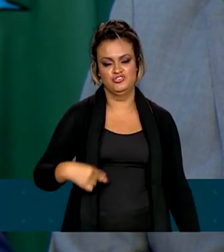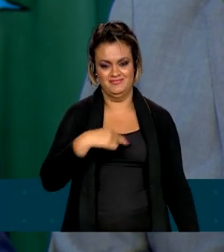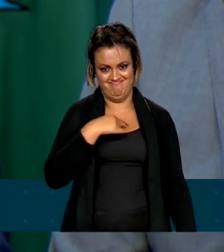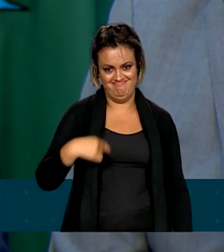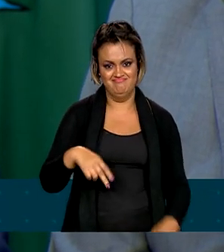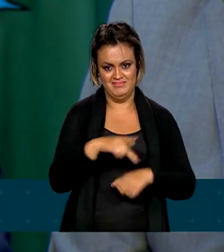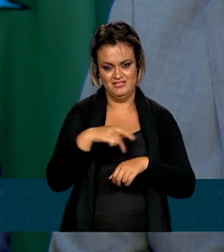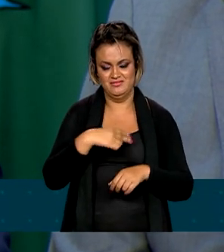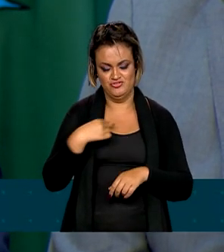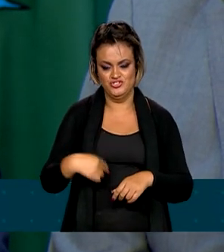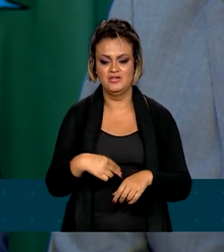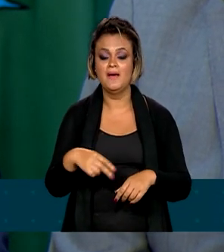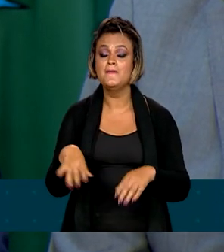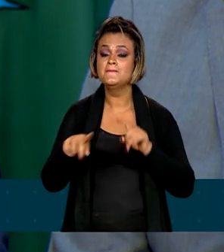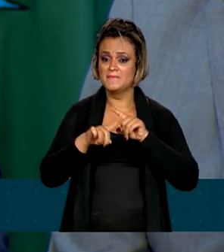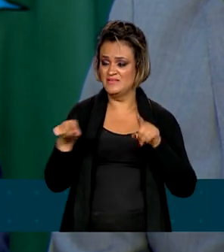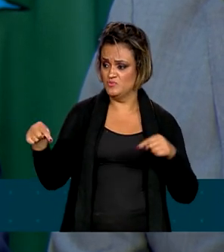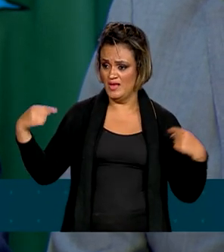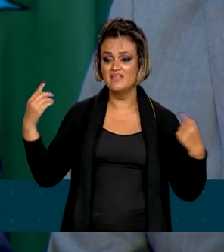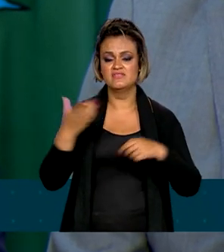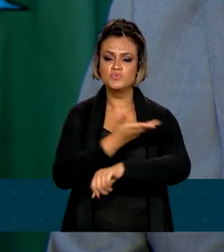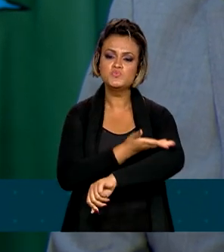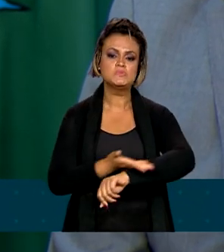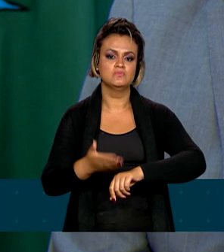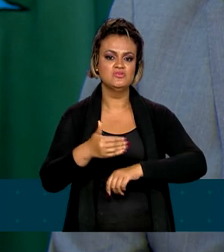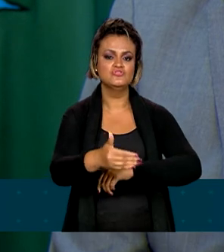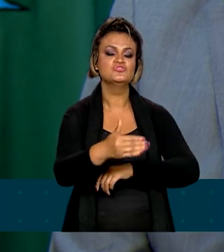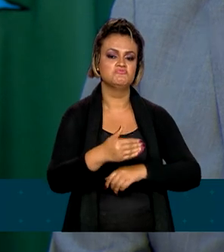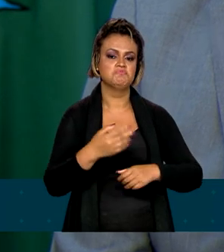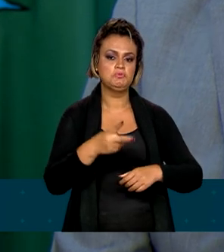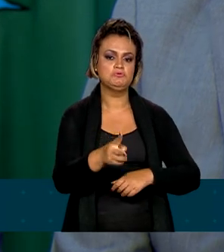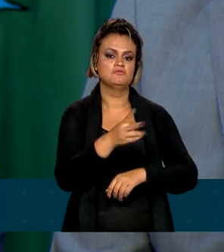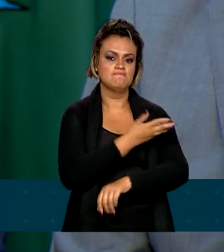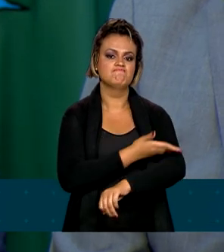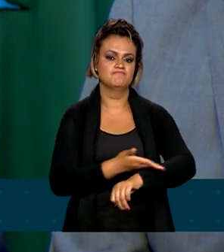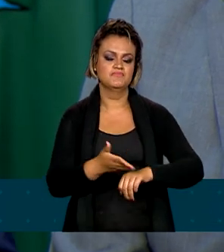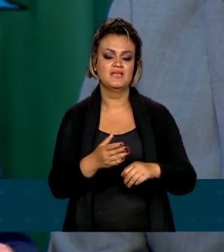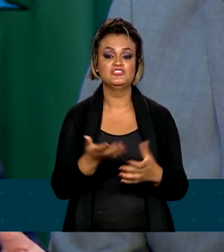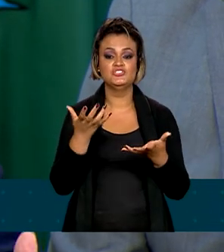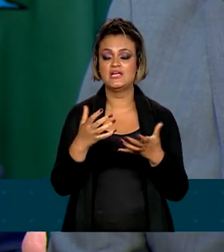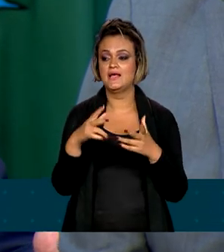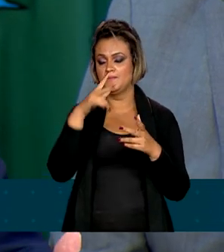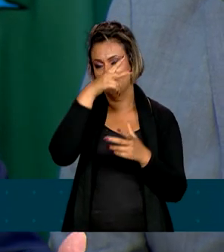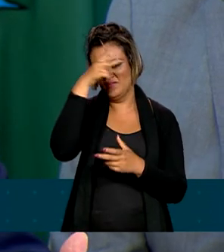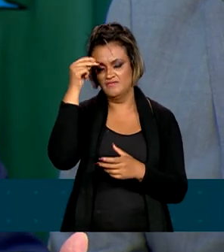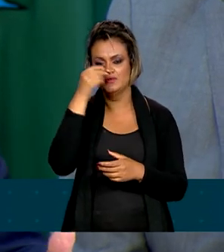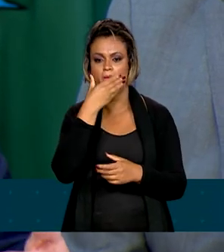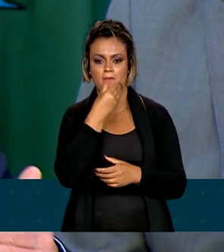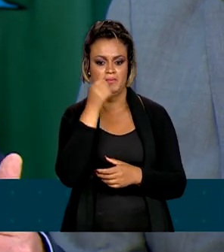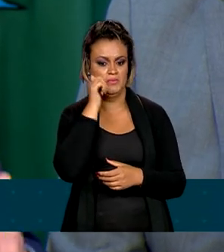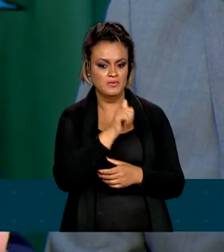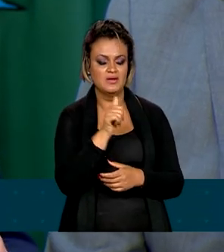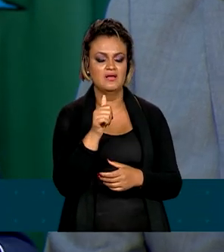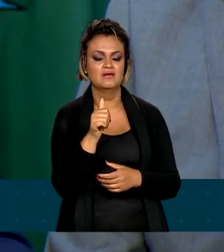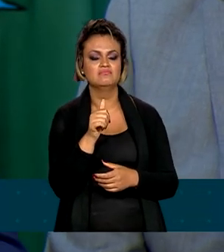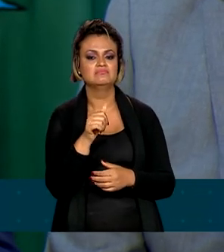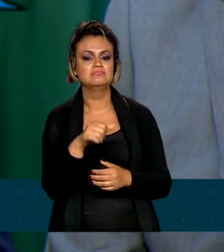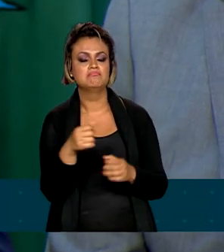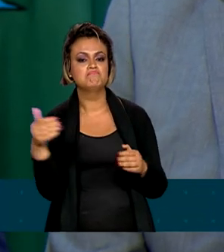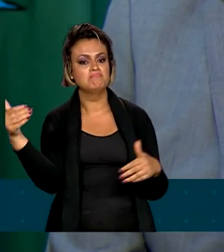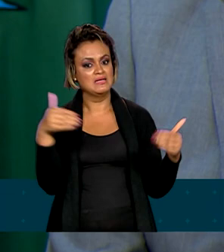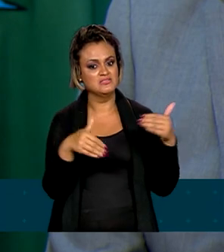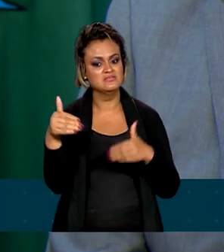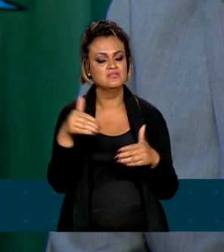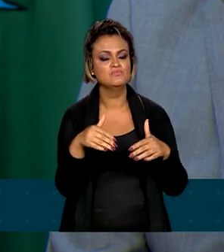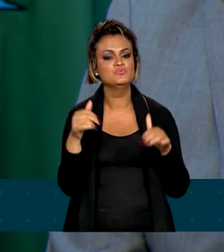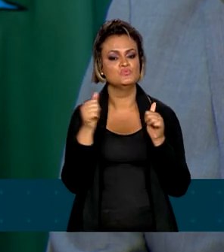vai ser uma rotina entre nós. Ou seja, nós queremos que os prefeitos e as prefeitas desse país possam